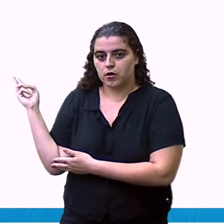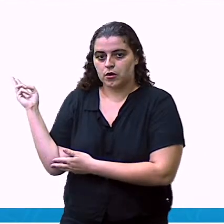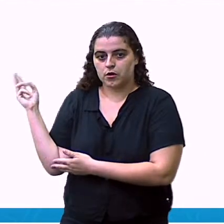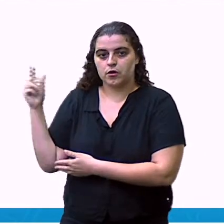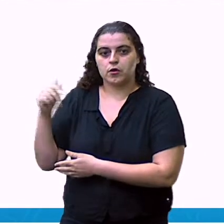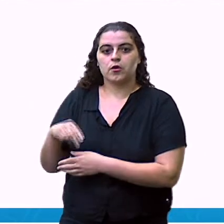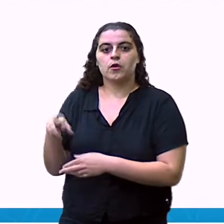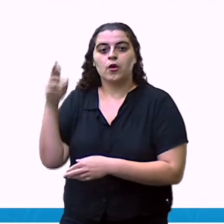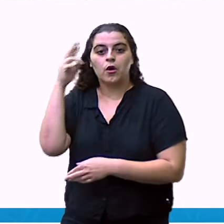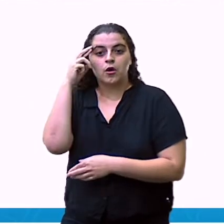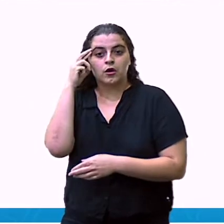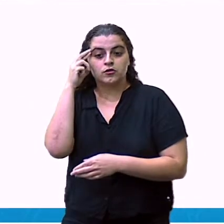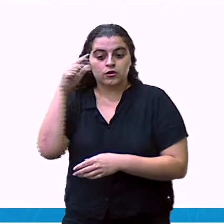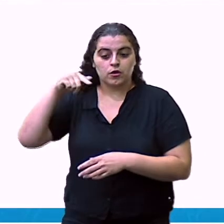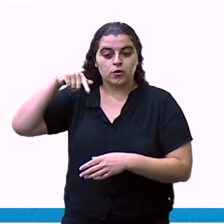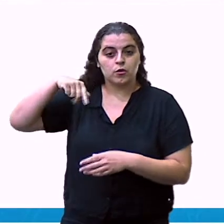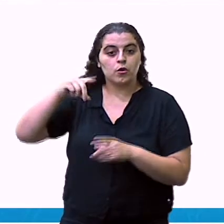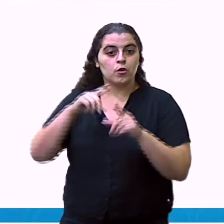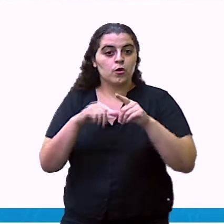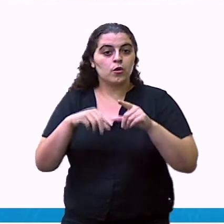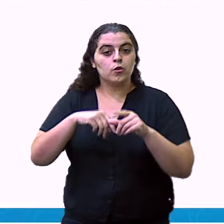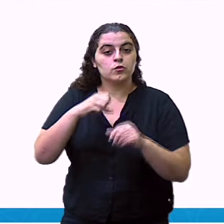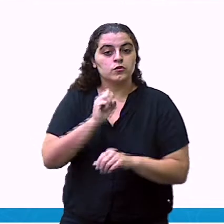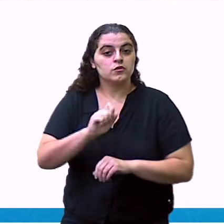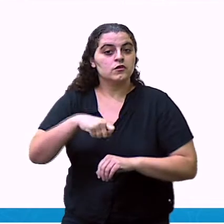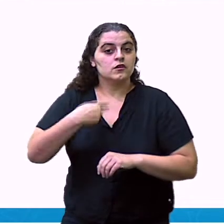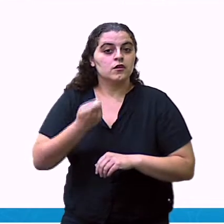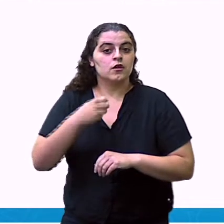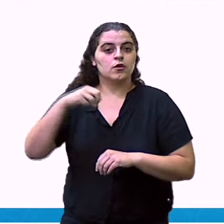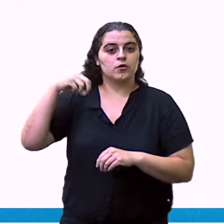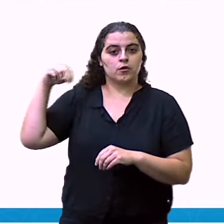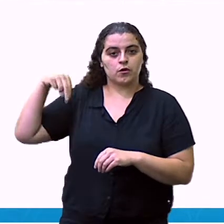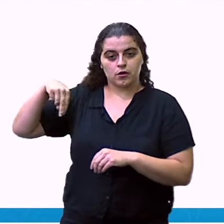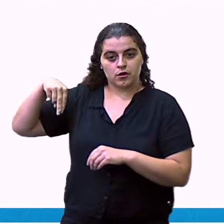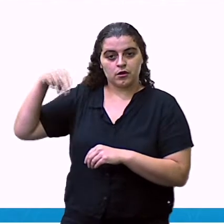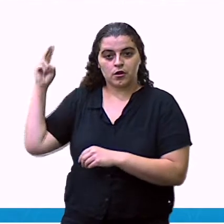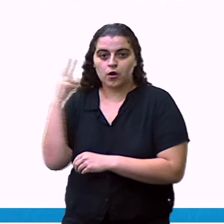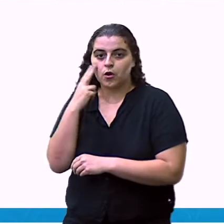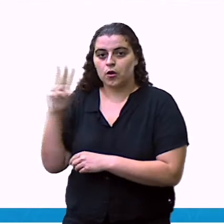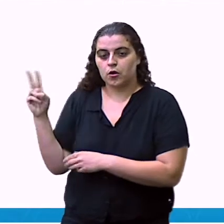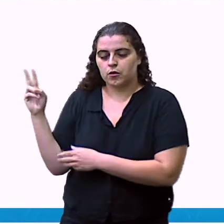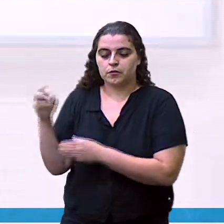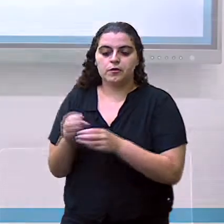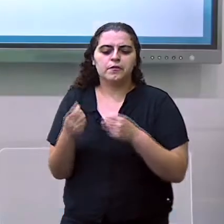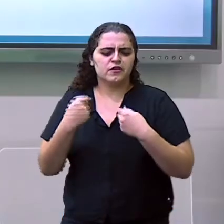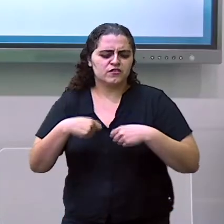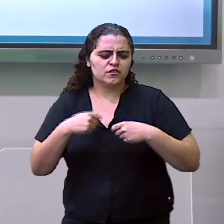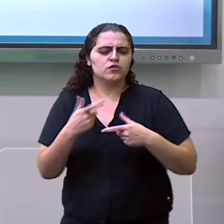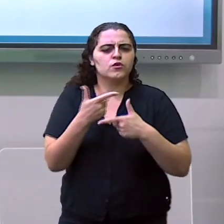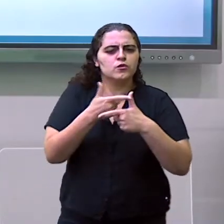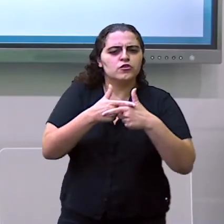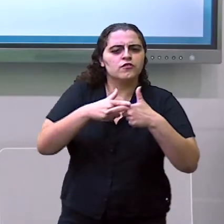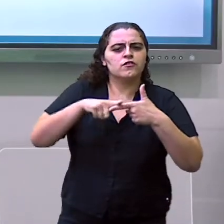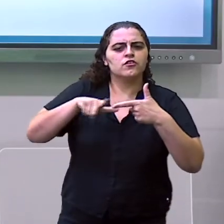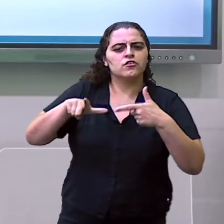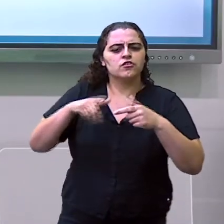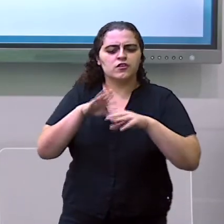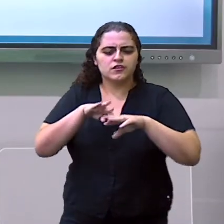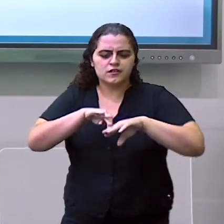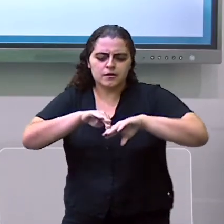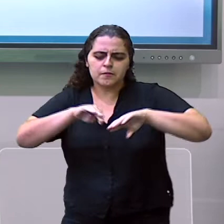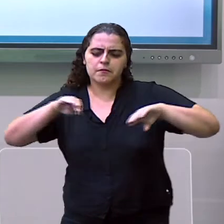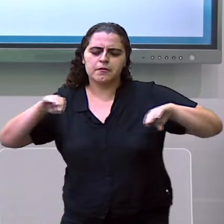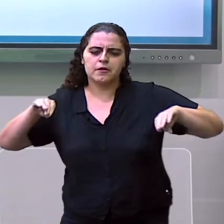símbolo, ou seja, o homem em determinado momento precisou separar, quantificar,